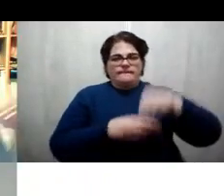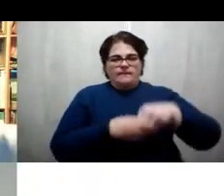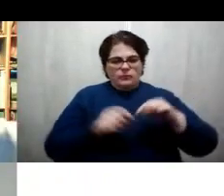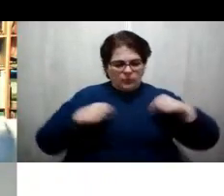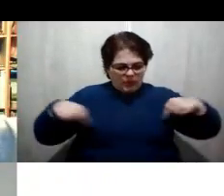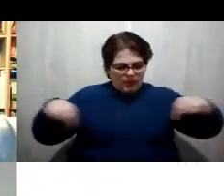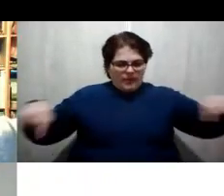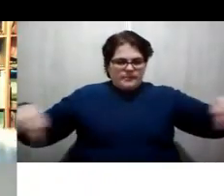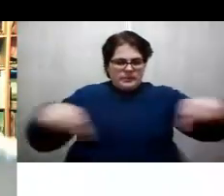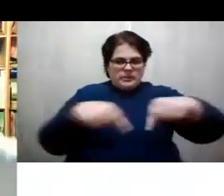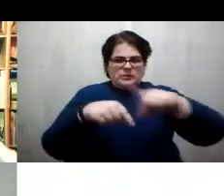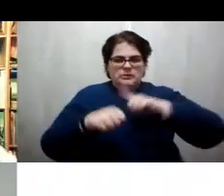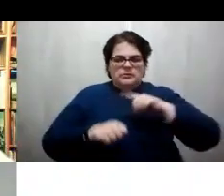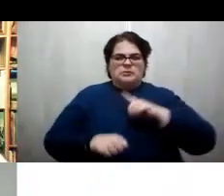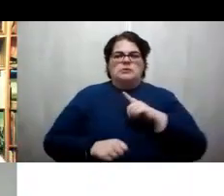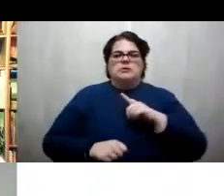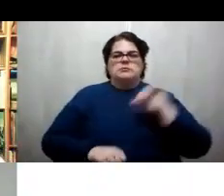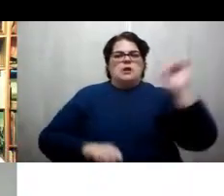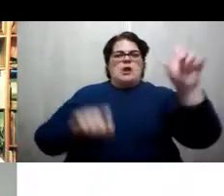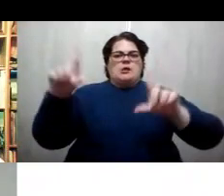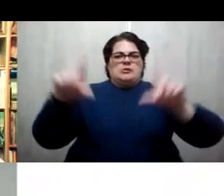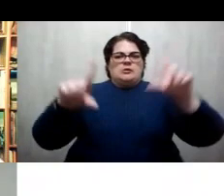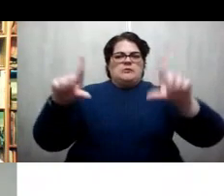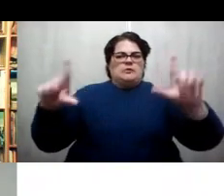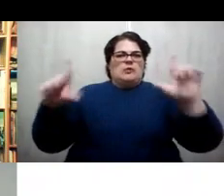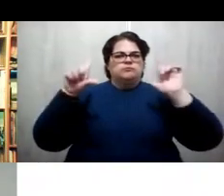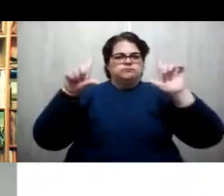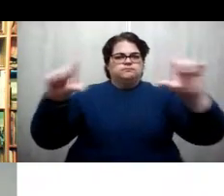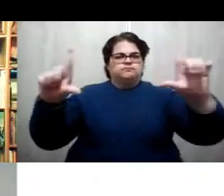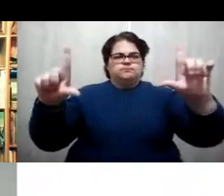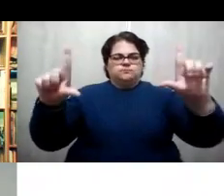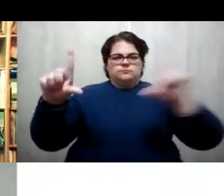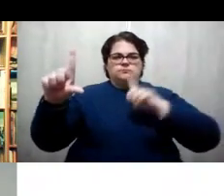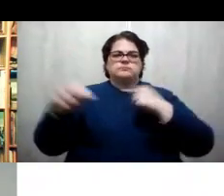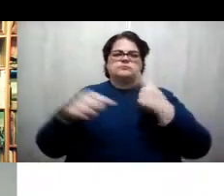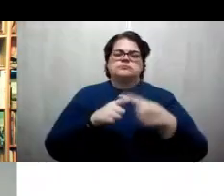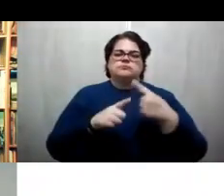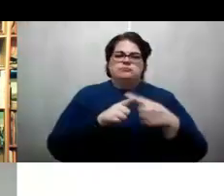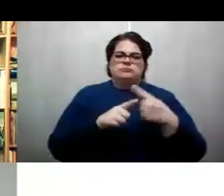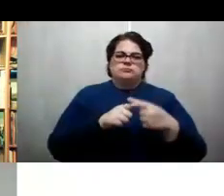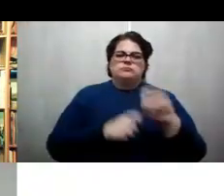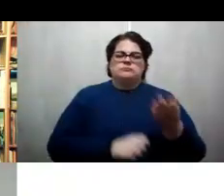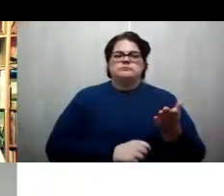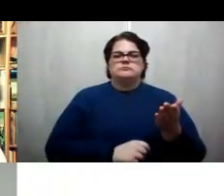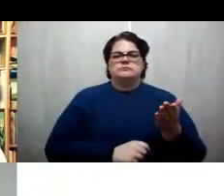um monitor de televisão, por quê? Porque a gente também